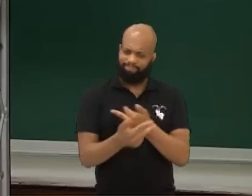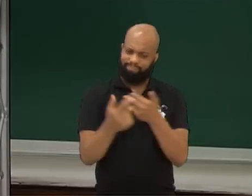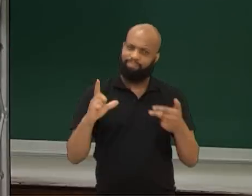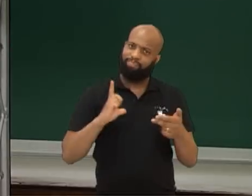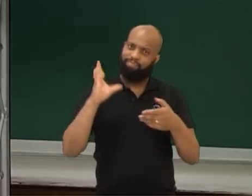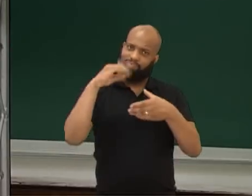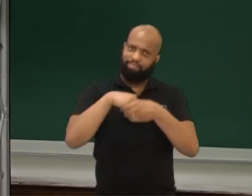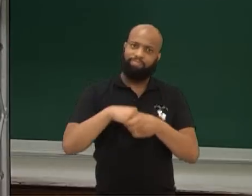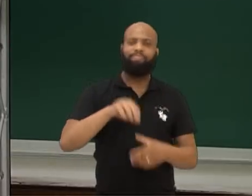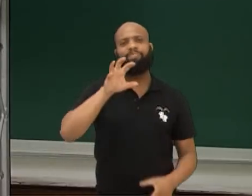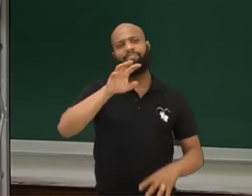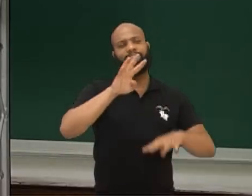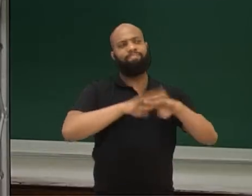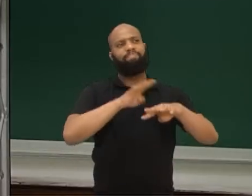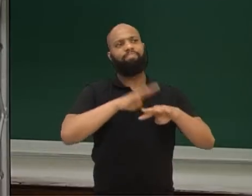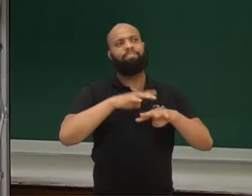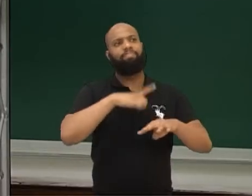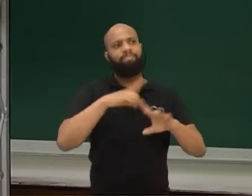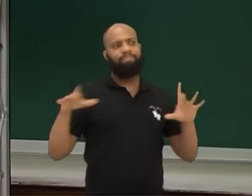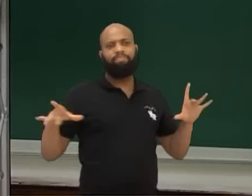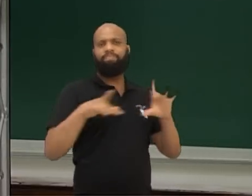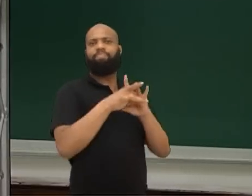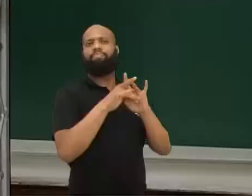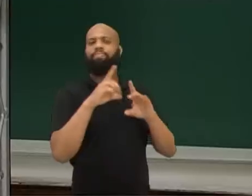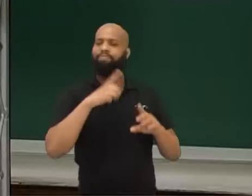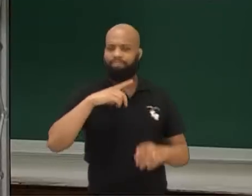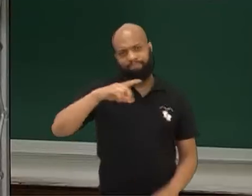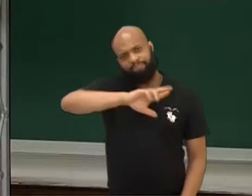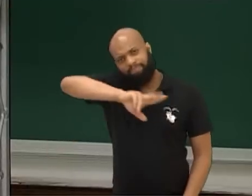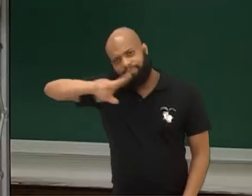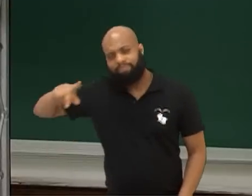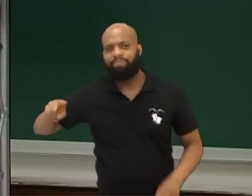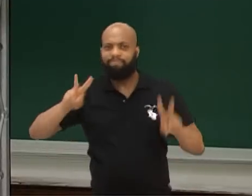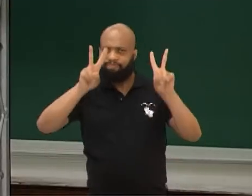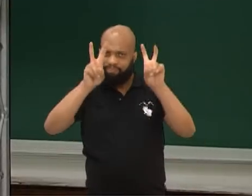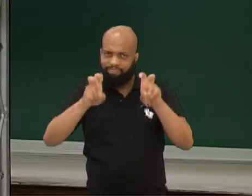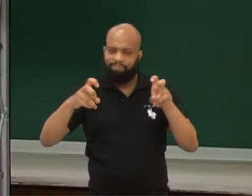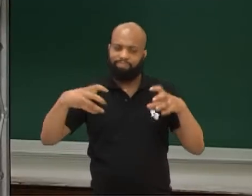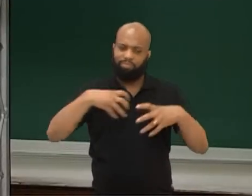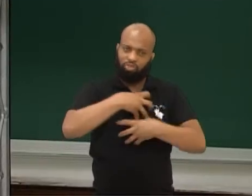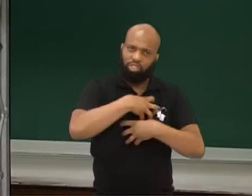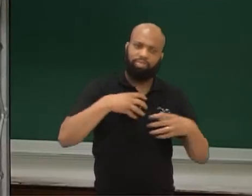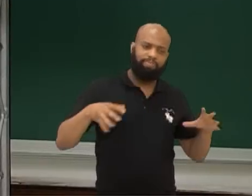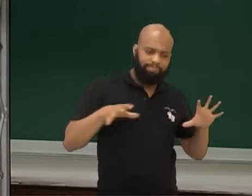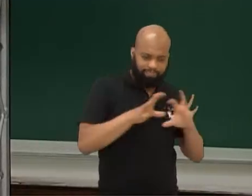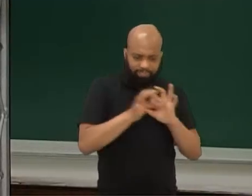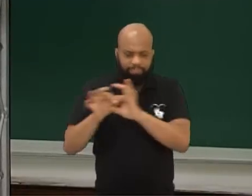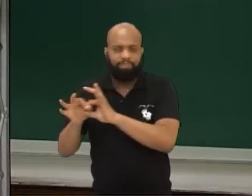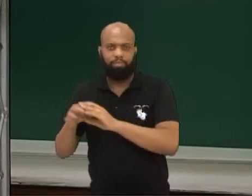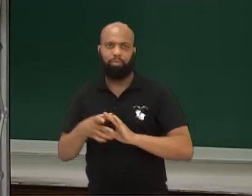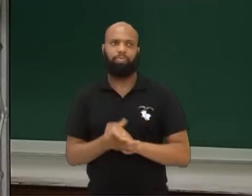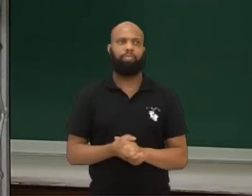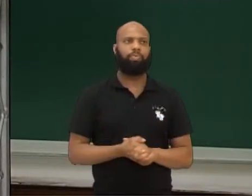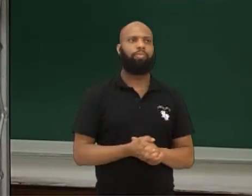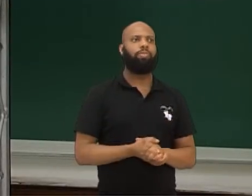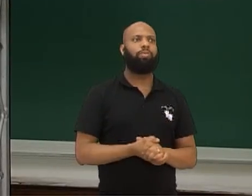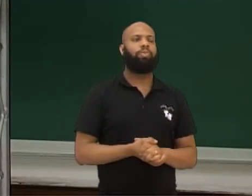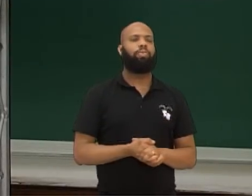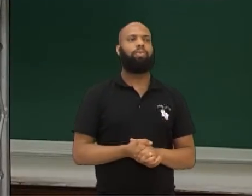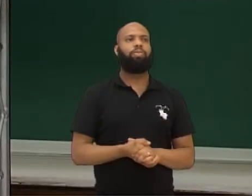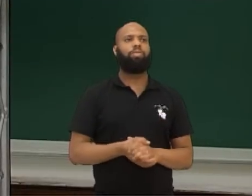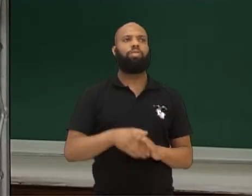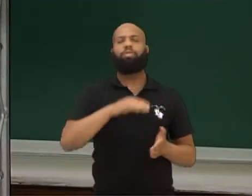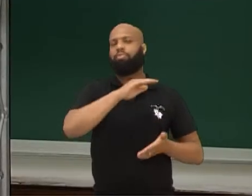a matemática é isso, os assuntos se entrelaçam, né? São maneiras diferentes de falar a mesma coisa. Então, eu